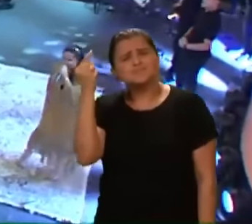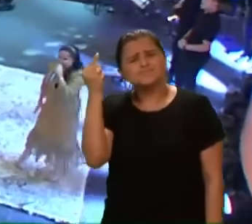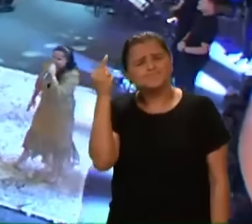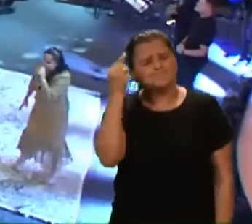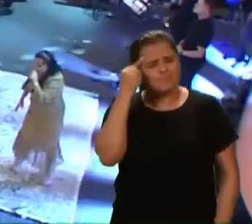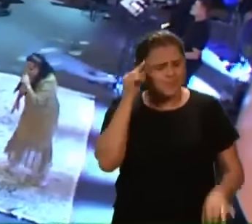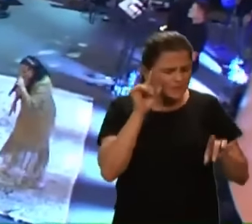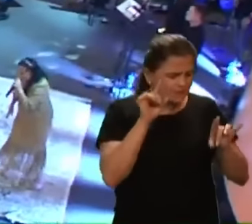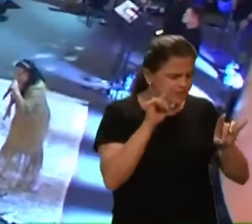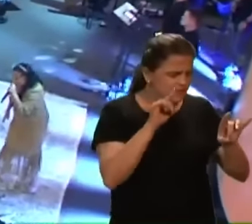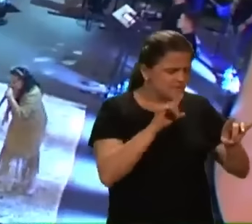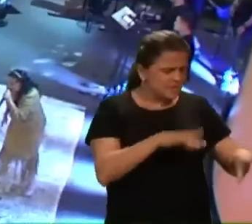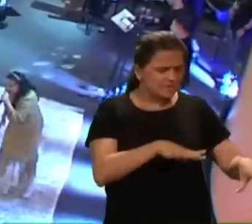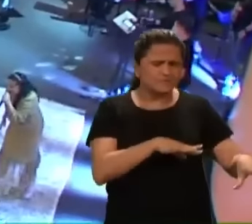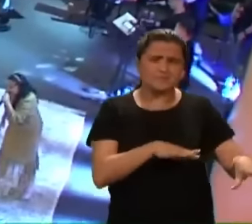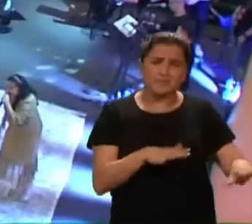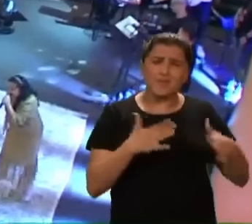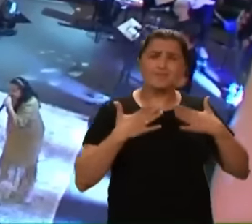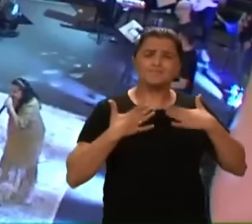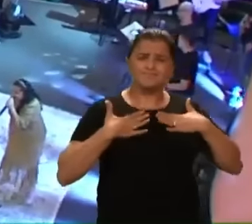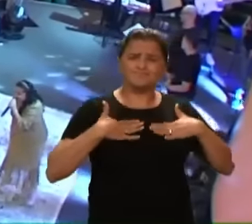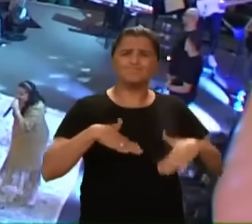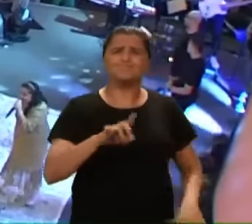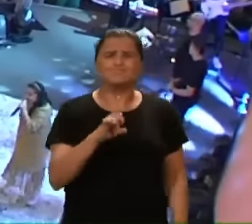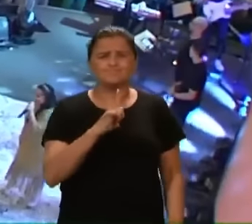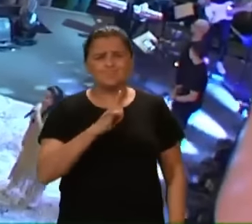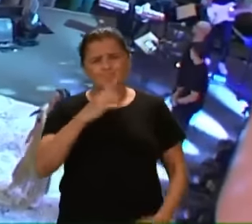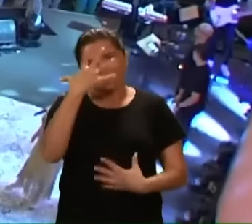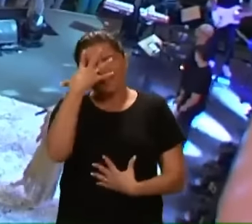desistir, tenha fé